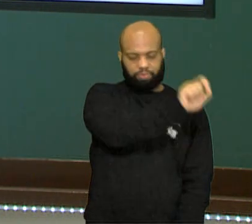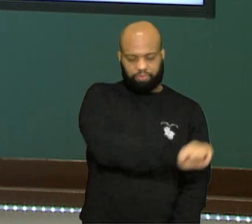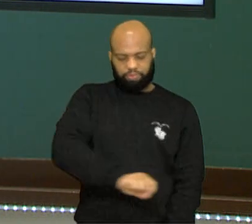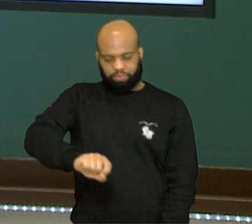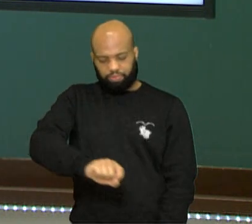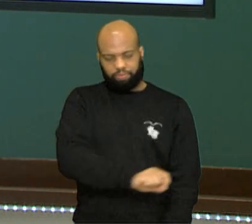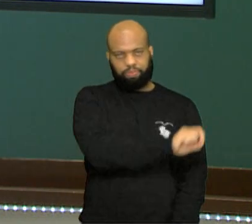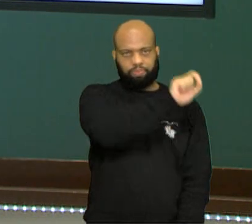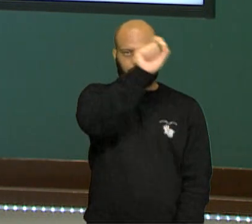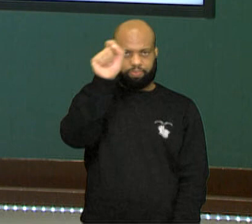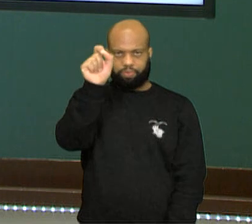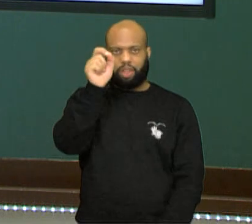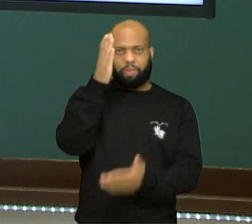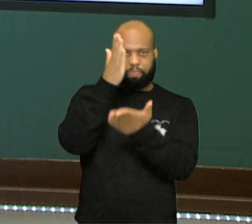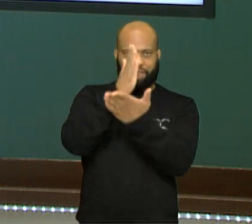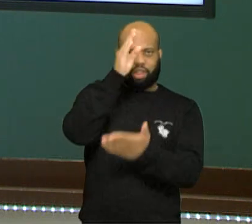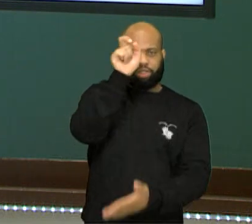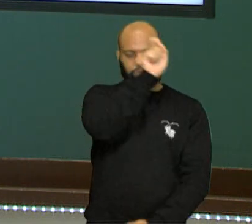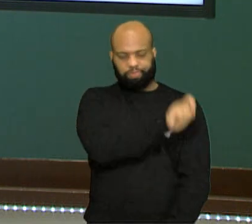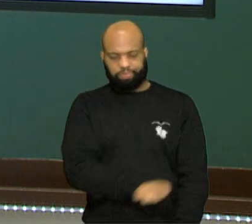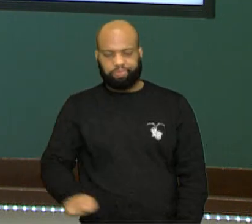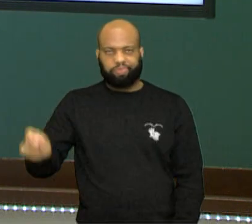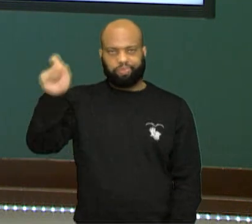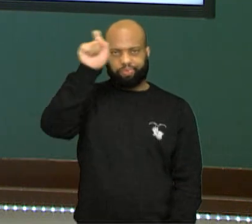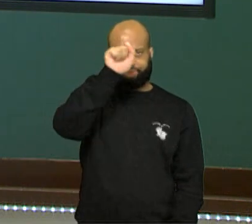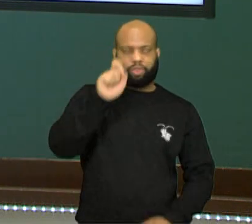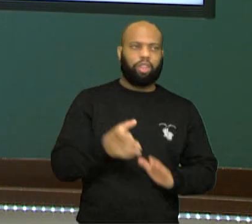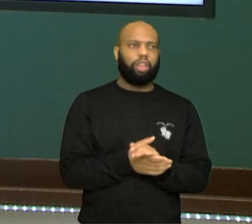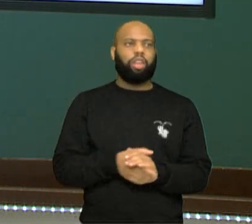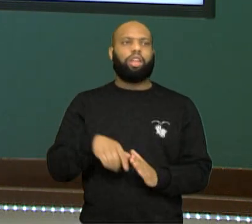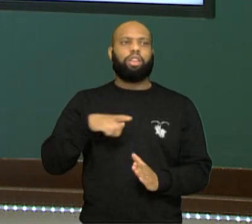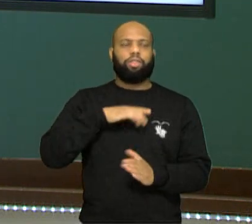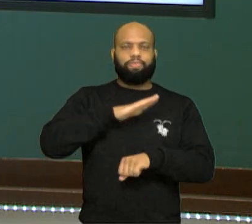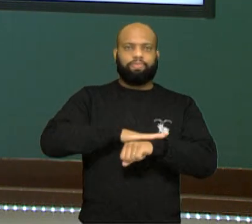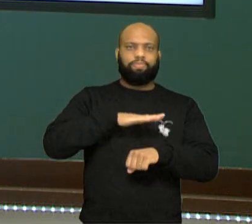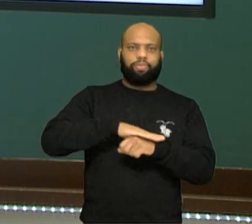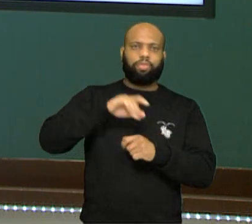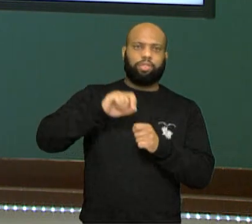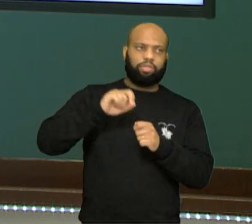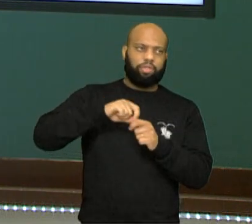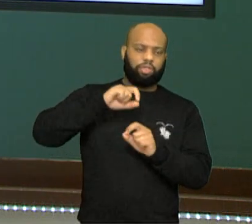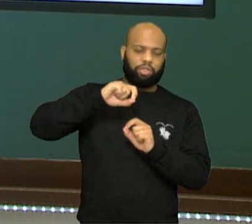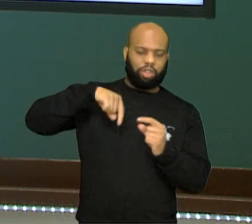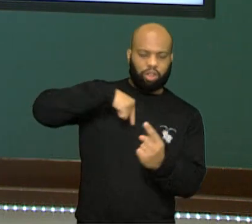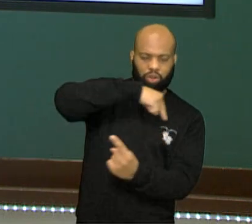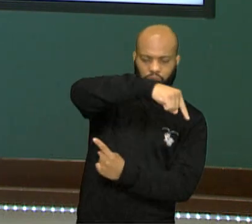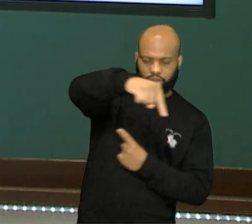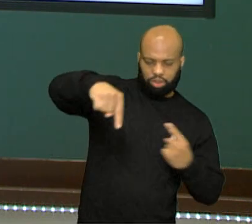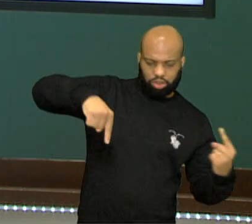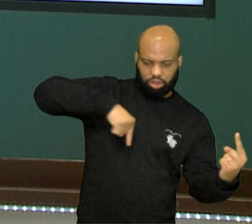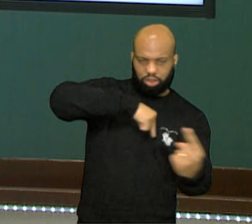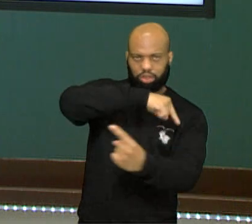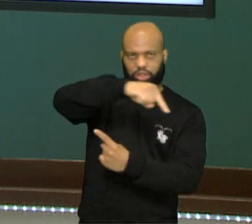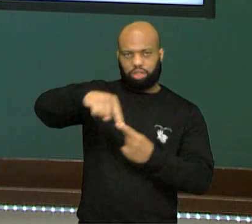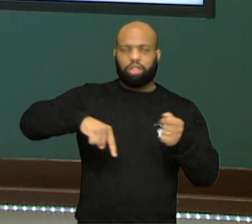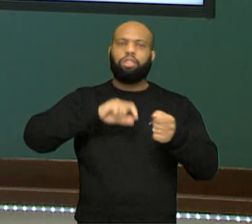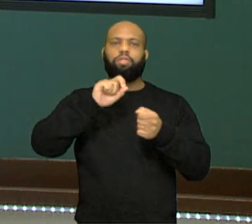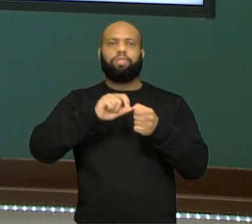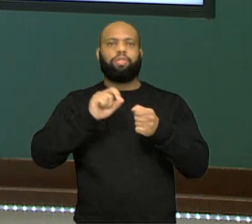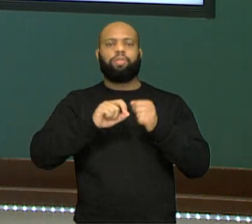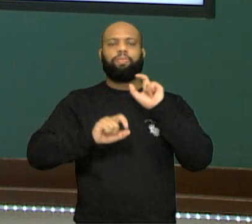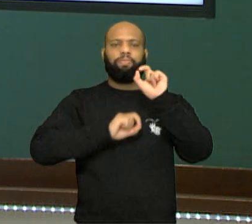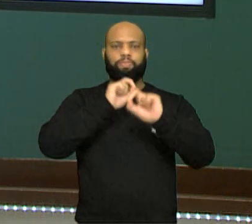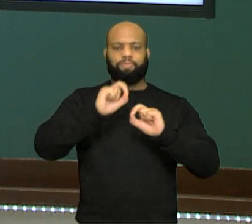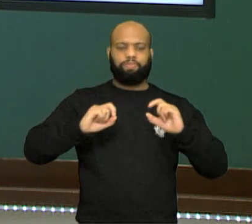seria a metade da circunferência. Durante o giro, né, durante a rotação, ela vai formar